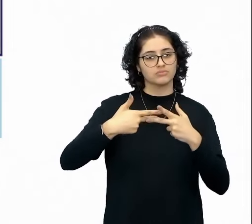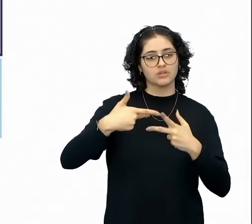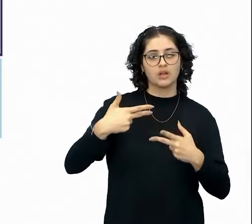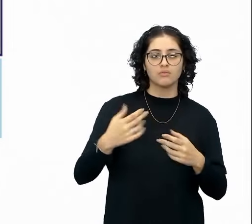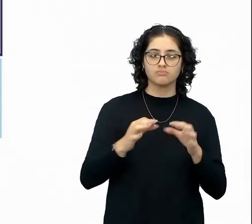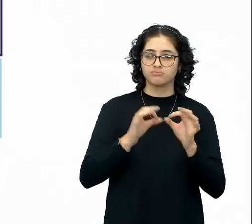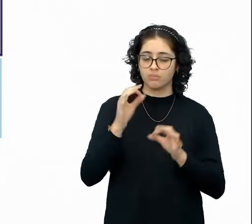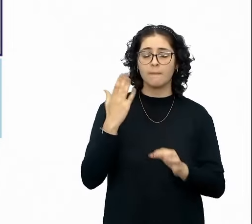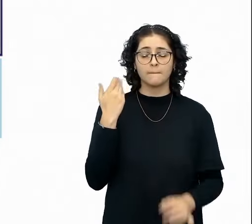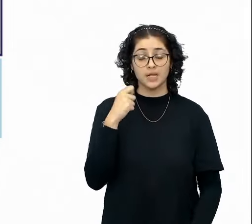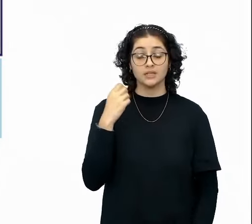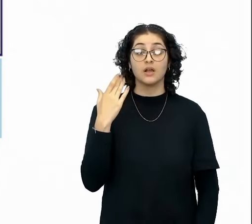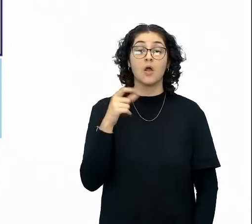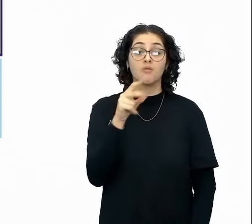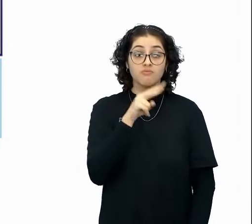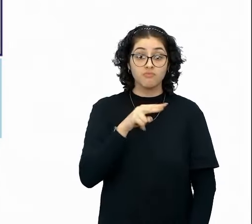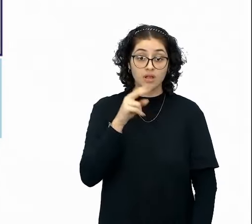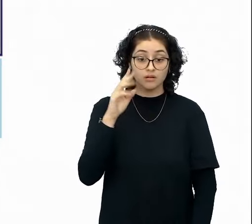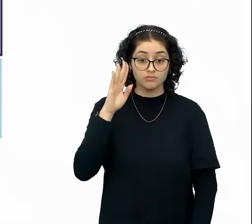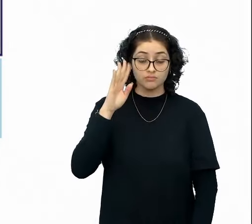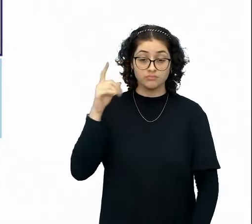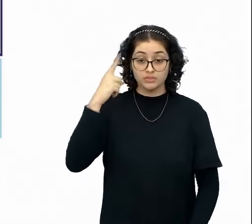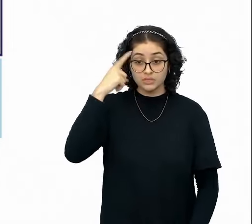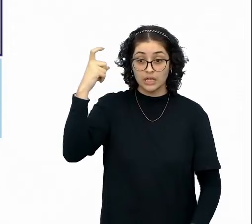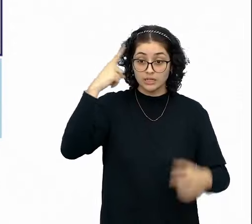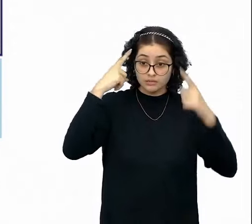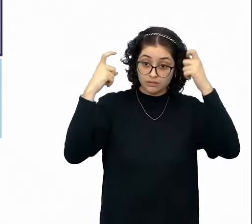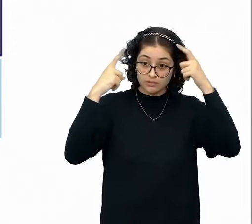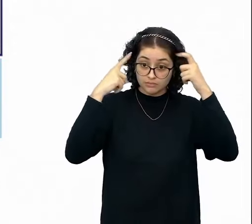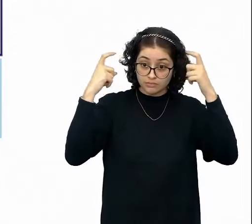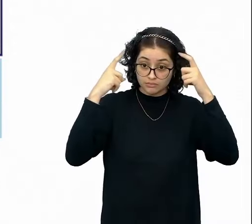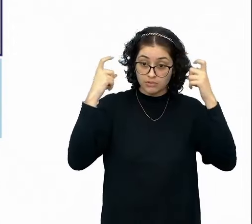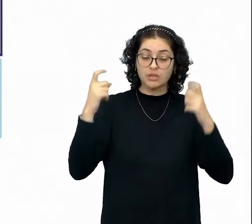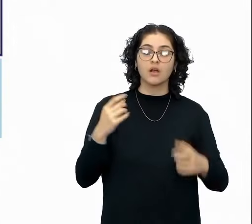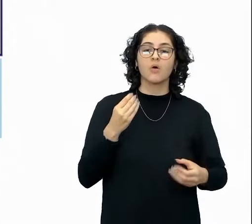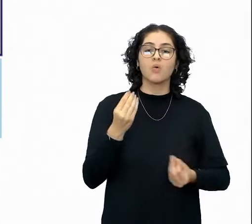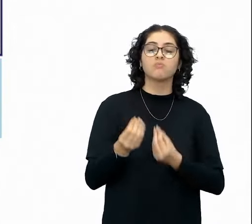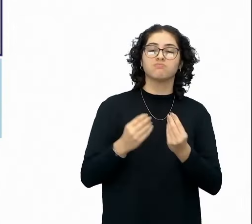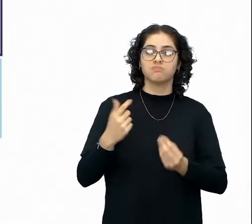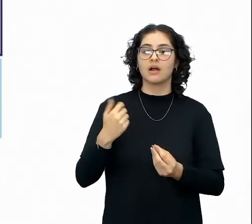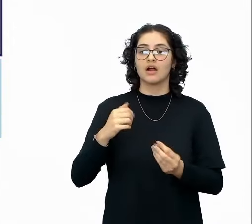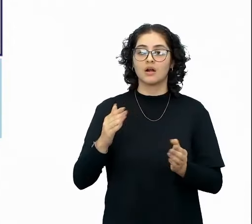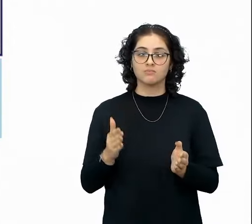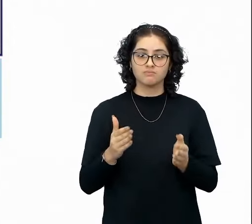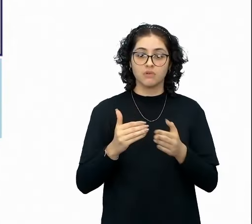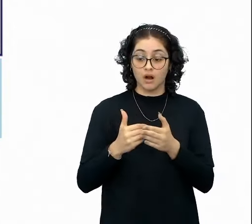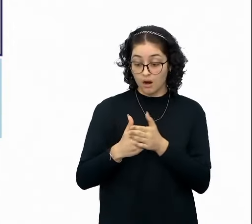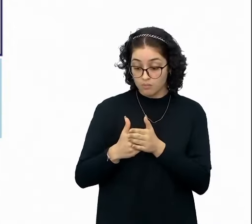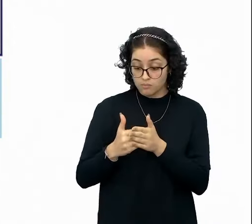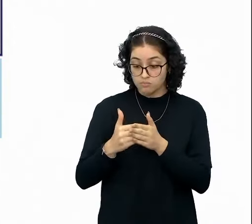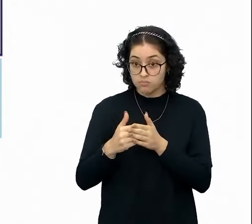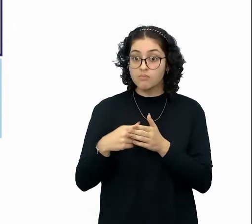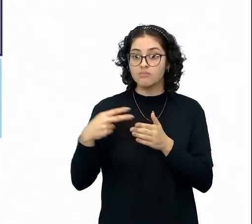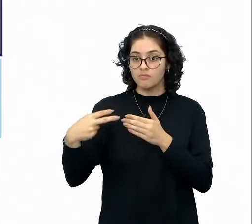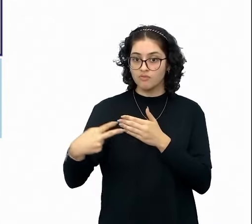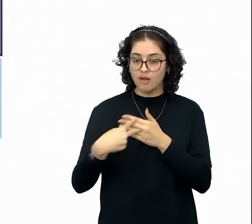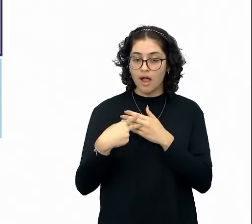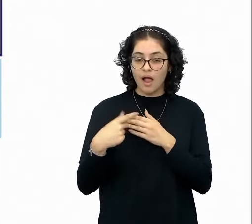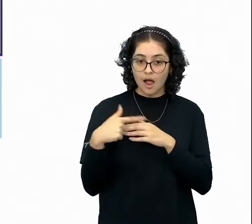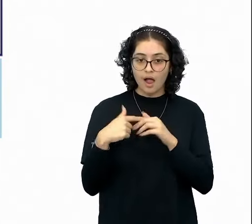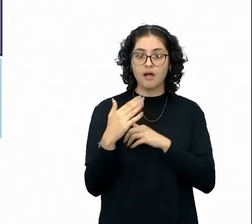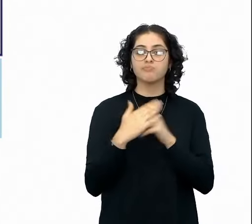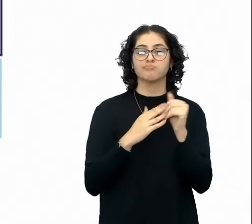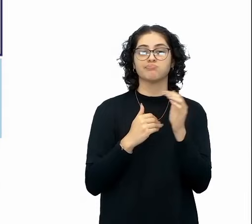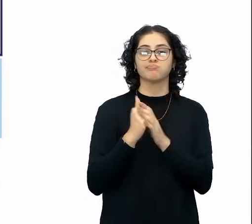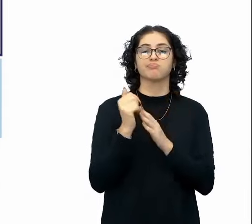Olha quantas ideias matemáticas elas não estão por detrás dessas duas habilidades. É isso